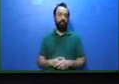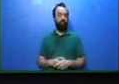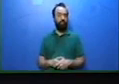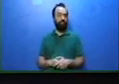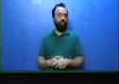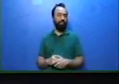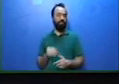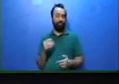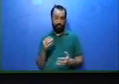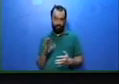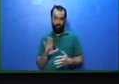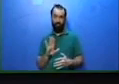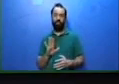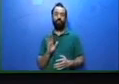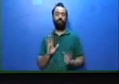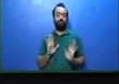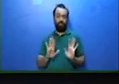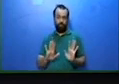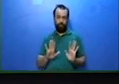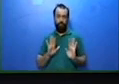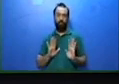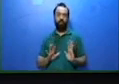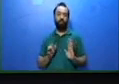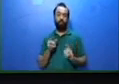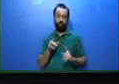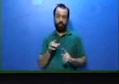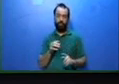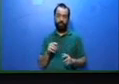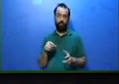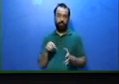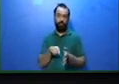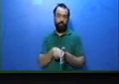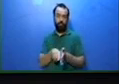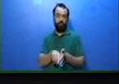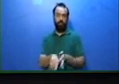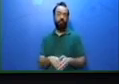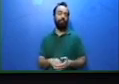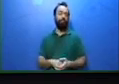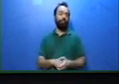vai contar, nós vamos descobrir no decorrer da aula.